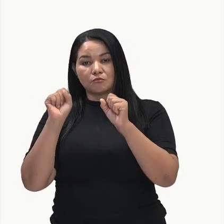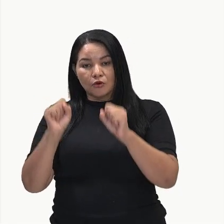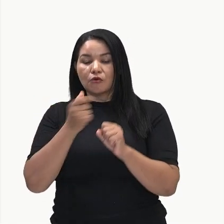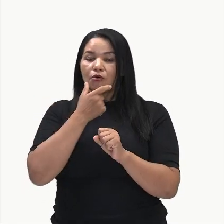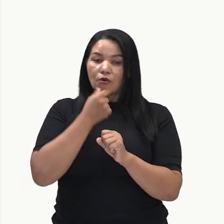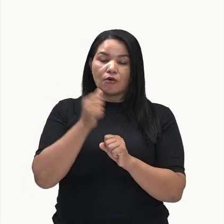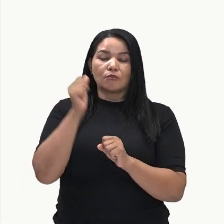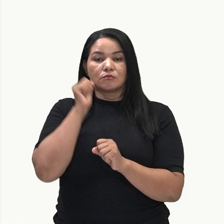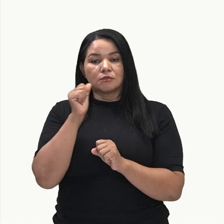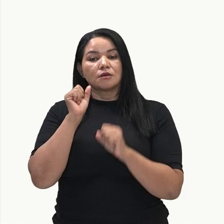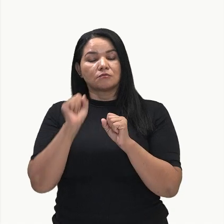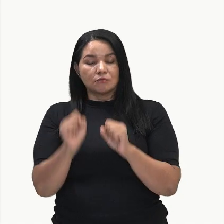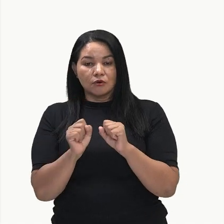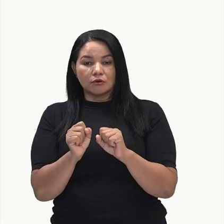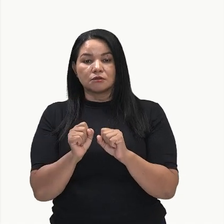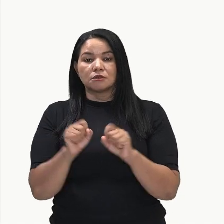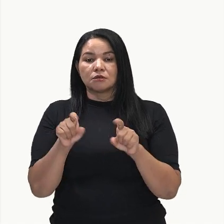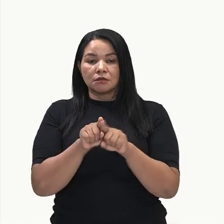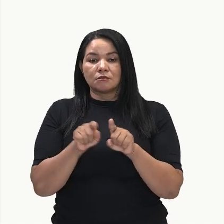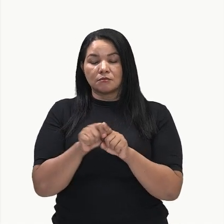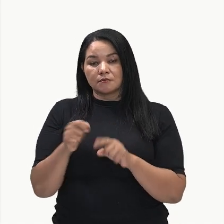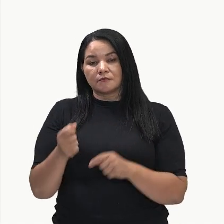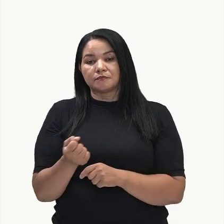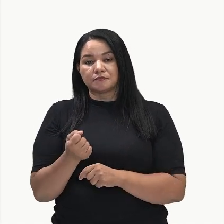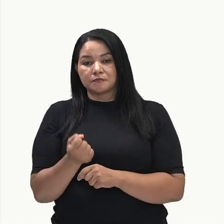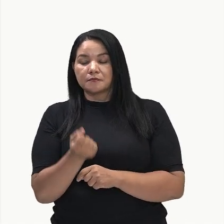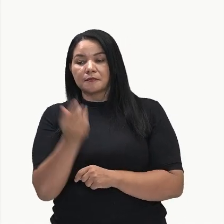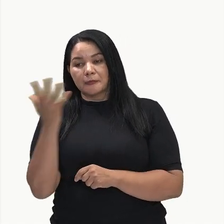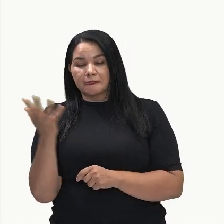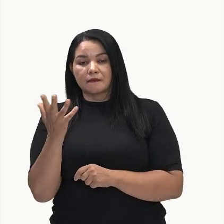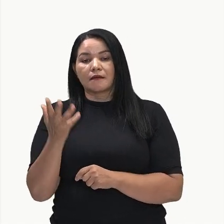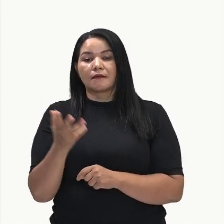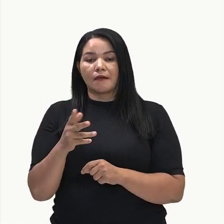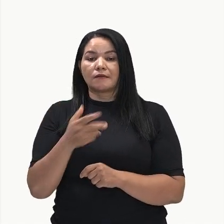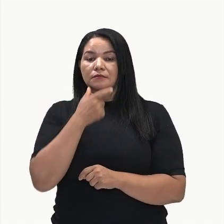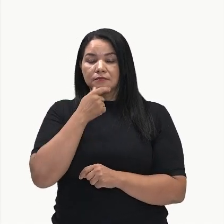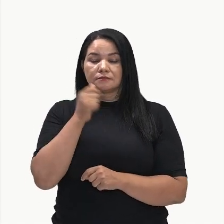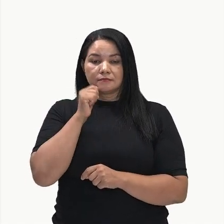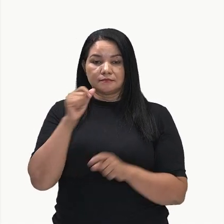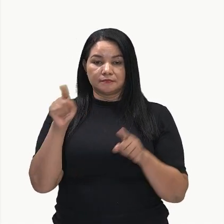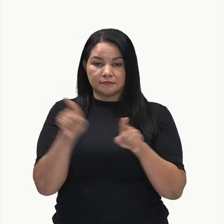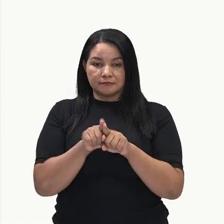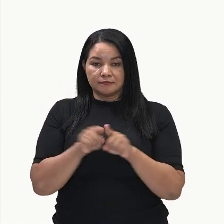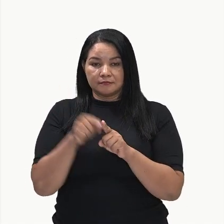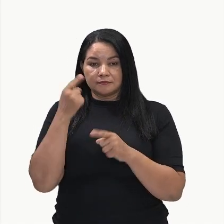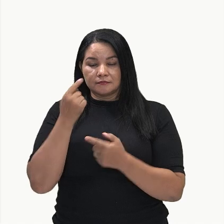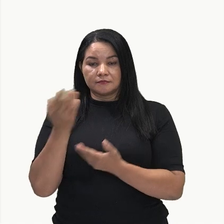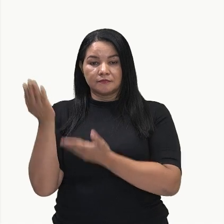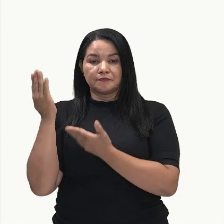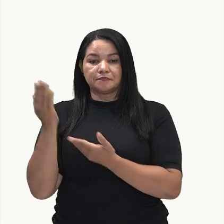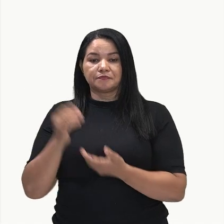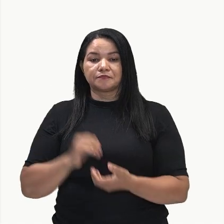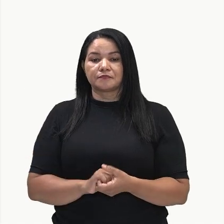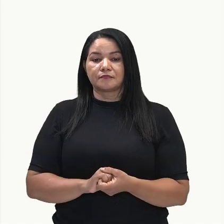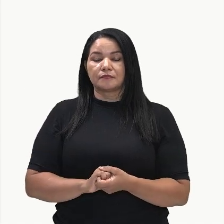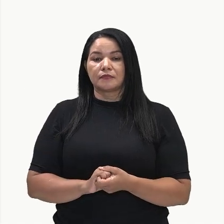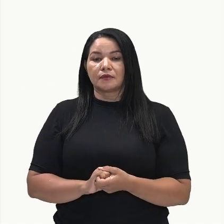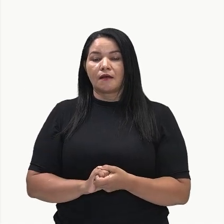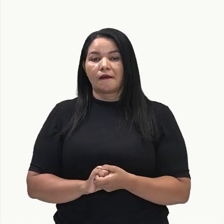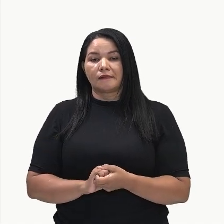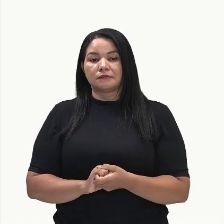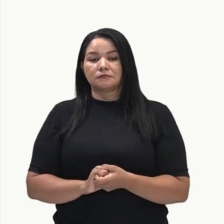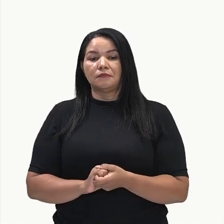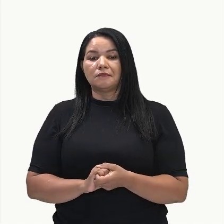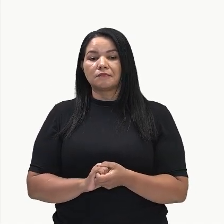plural também no masculino e feminino, ok? A resposta mais frequente é um número ou uma palavra que